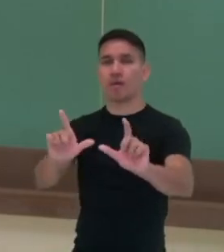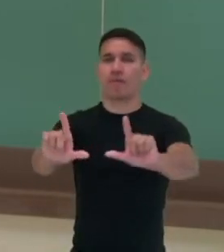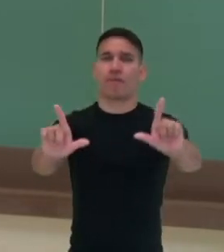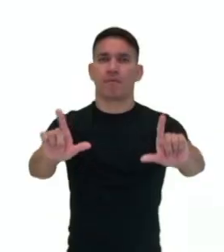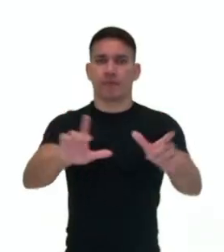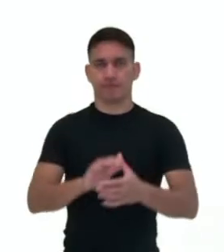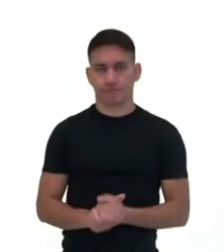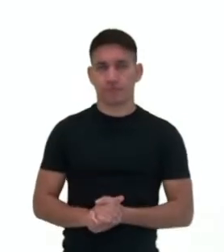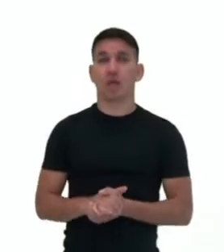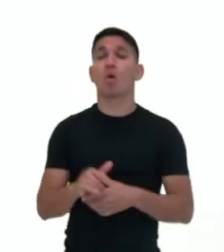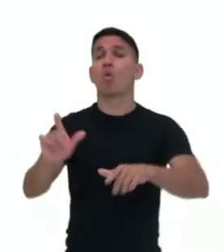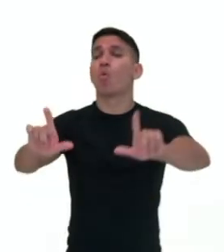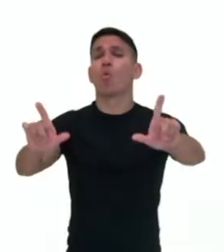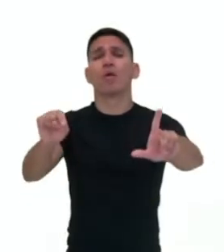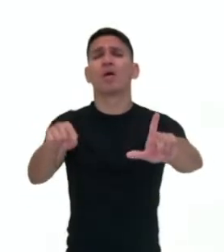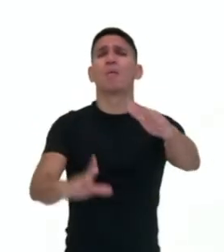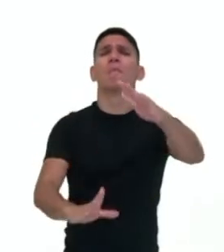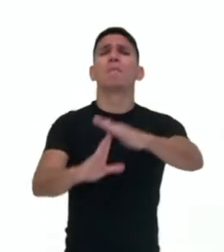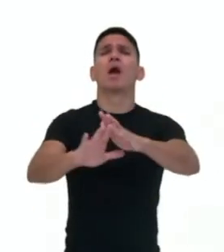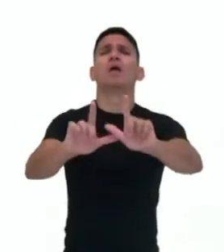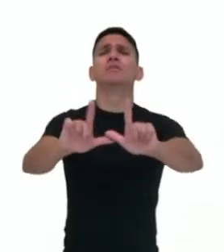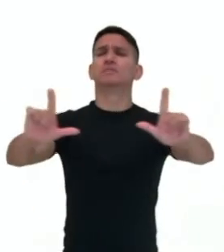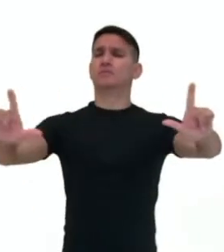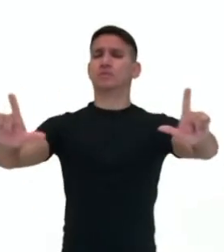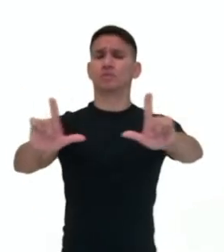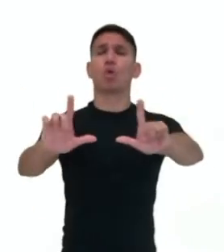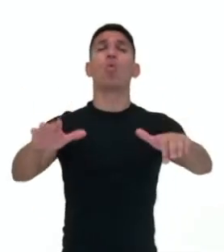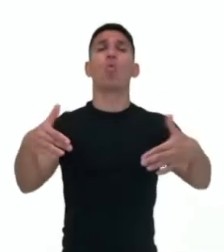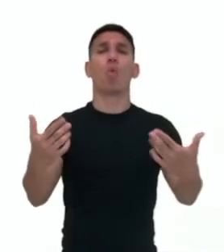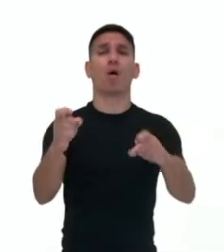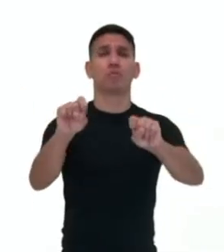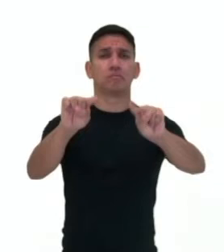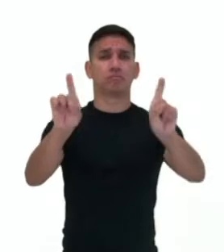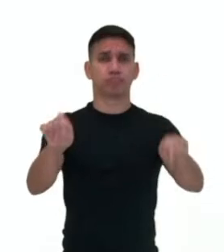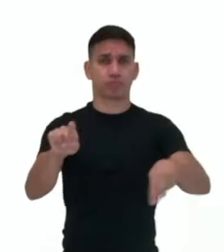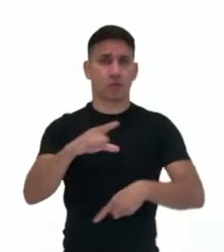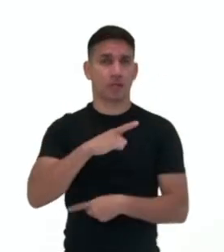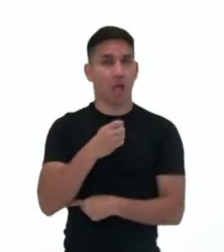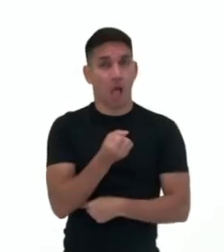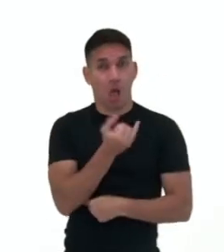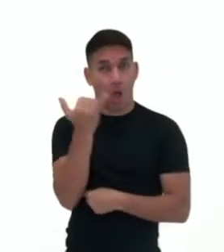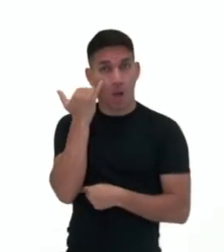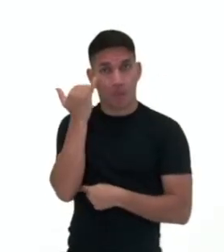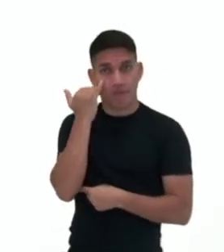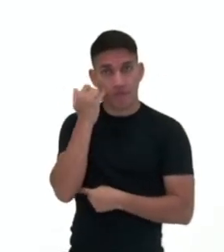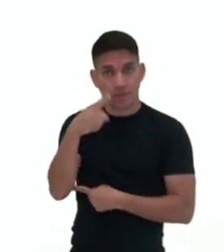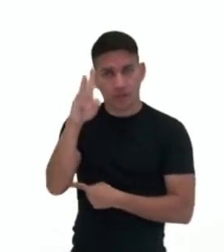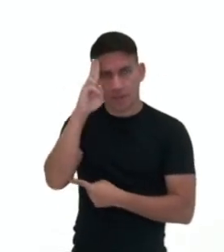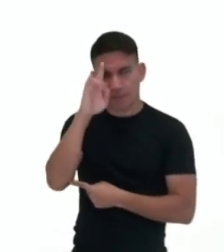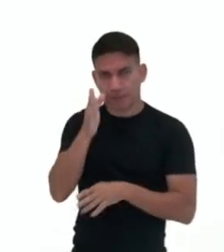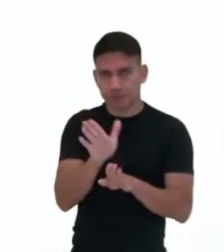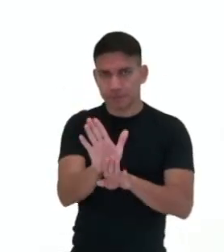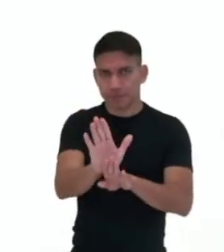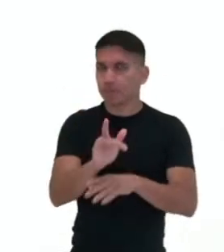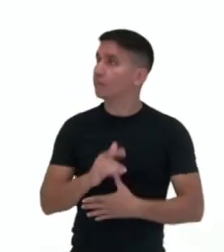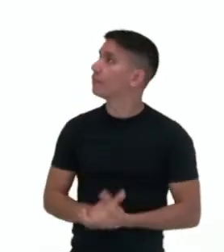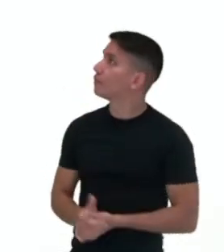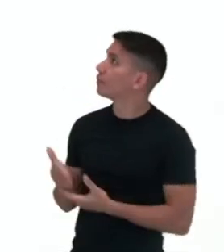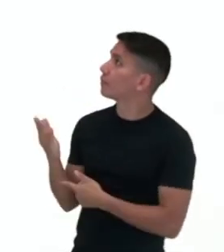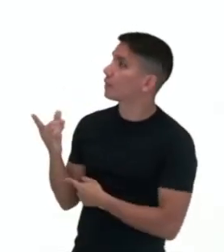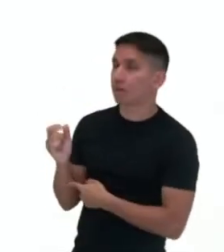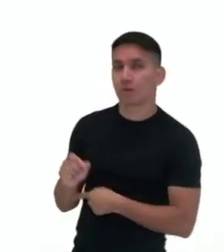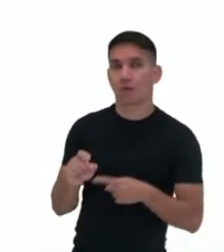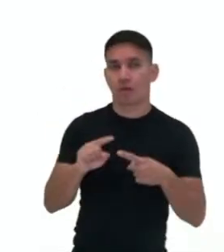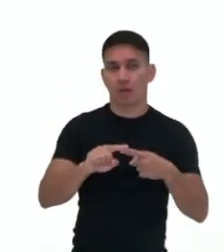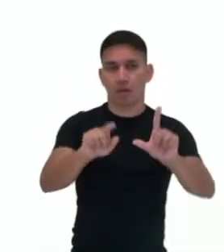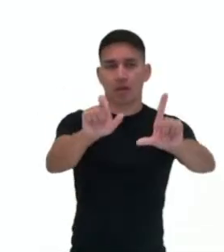ser o tamanho máximo de TV recomendado para o Paulo? Então, aqui tem alguns dados para você lembrar, né? E 1 polegada, a gente tem lá que